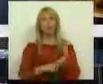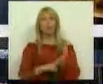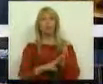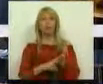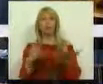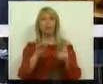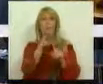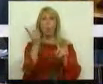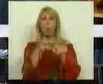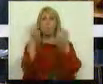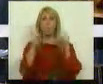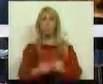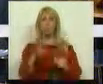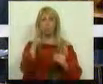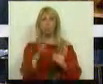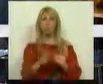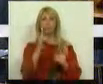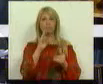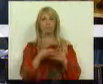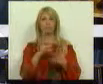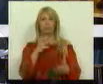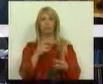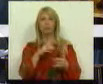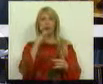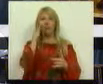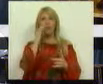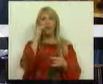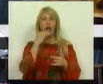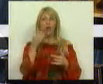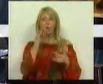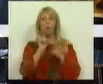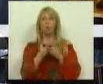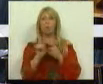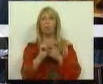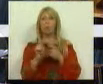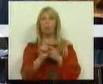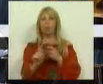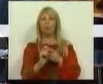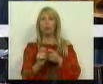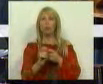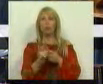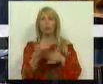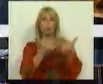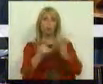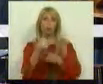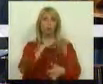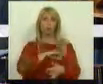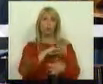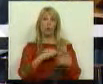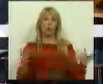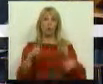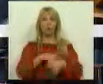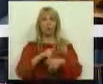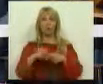um ano, assistiu-se a um significativo agravamento das condições de processamento das prestações substitutivas de rendimento, que durante o mandato